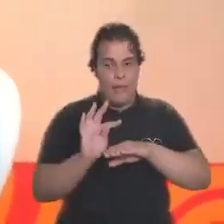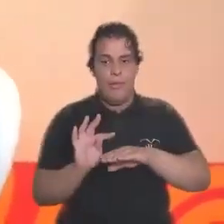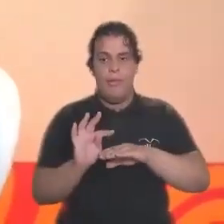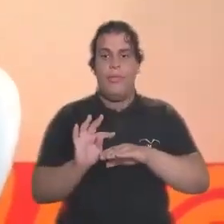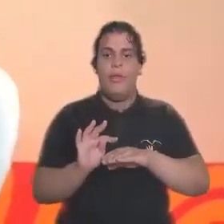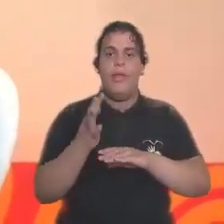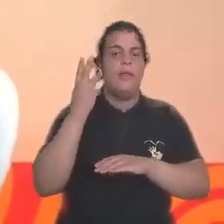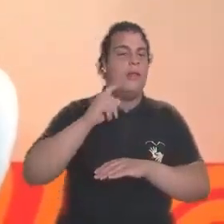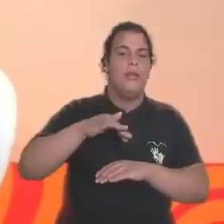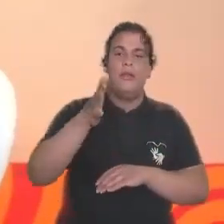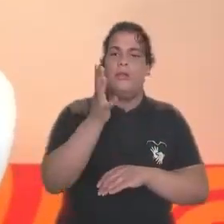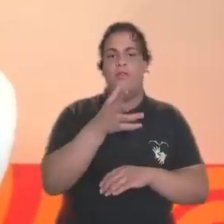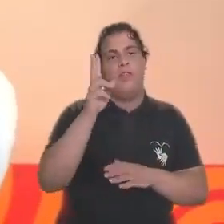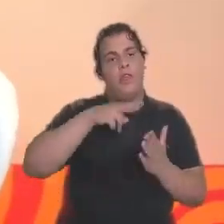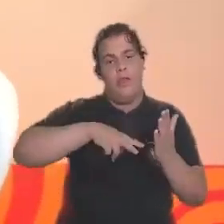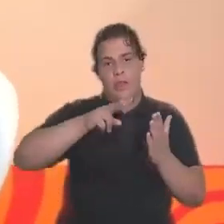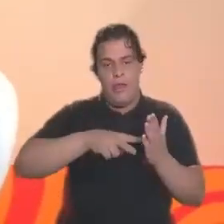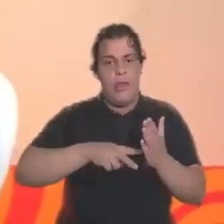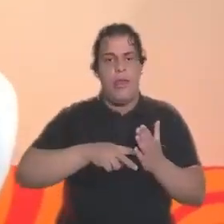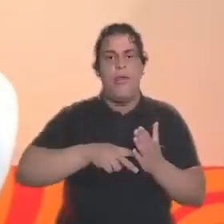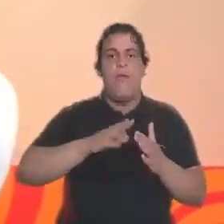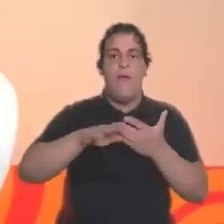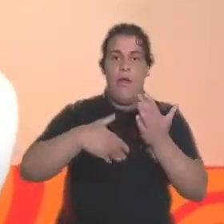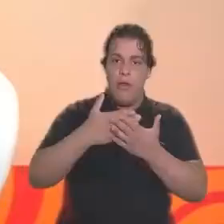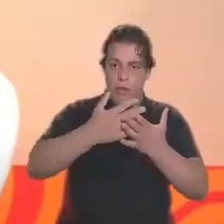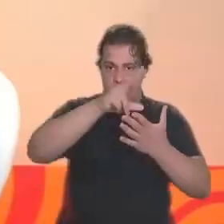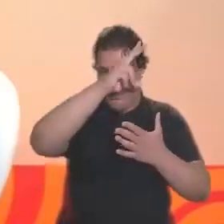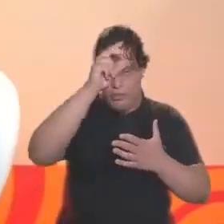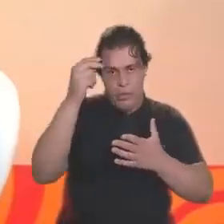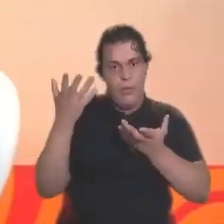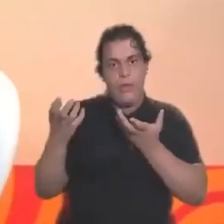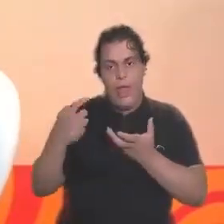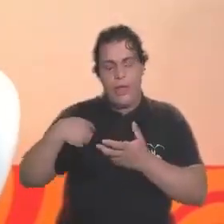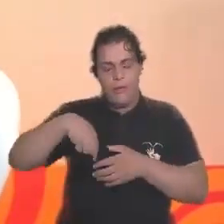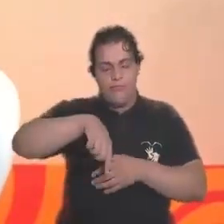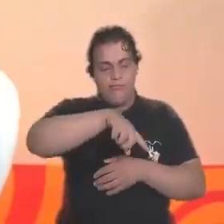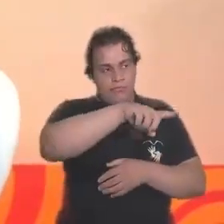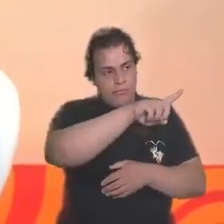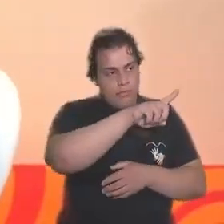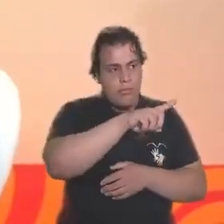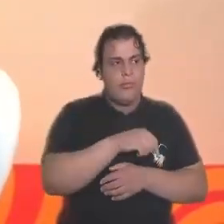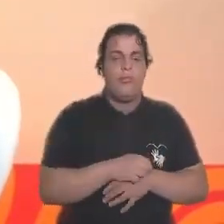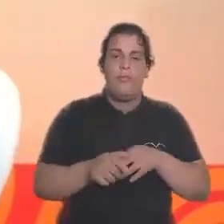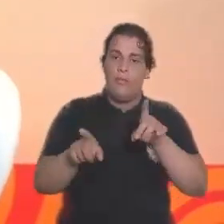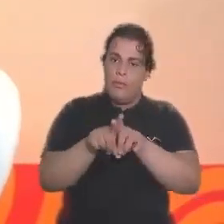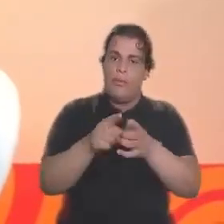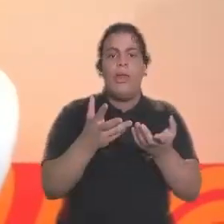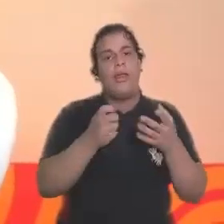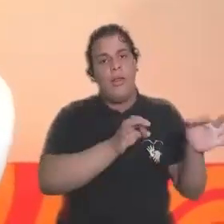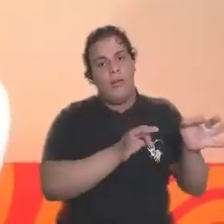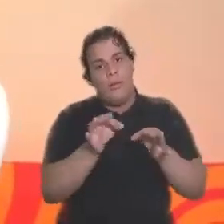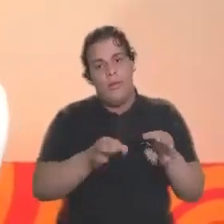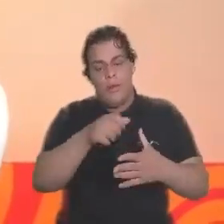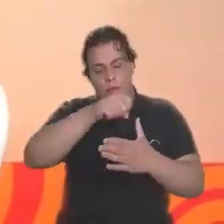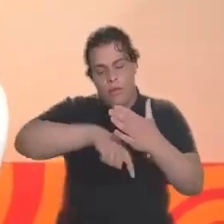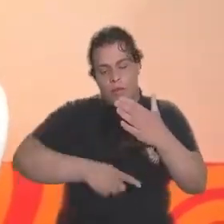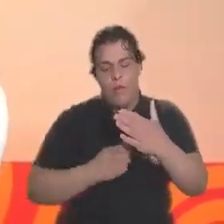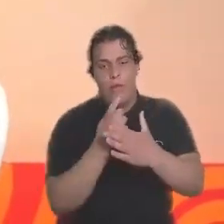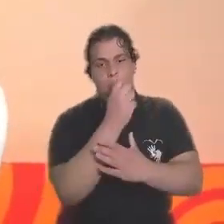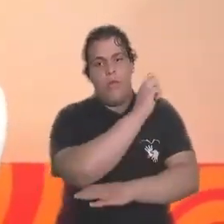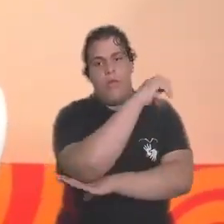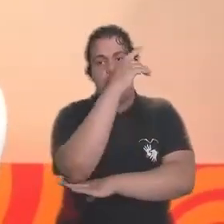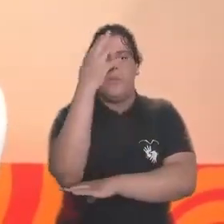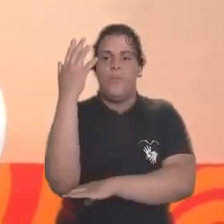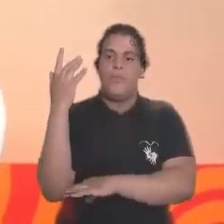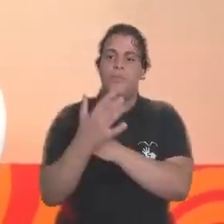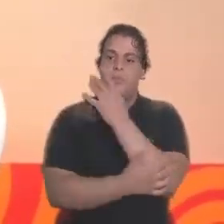a escola municipal já quer que eu vou lá, e eles querem que a gente replique o projeto também de plantio de árvore. Então, sim, fico muito feliz, porque é um